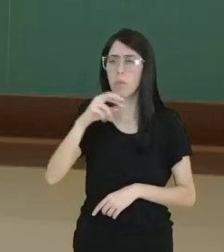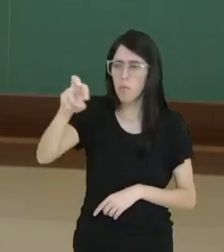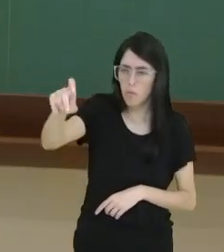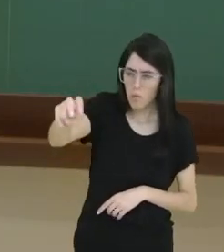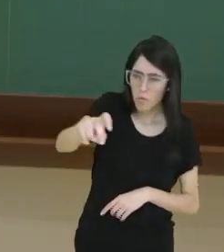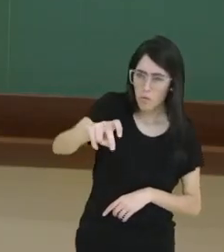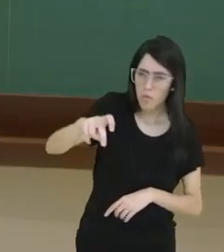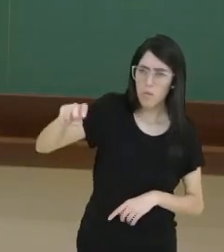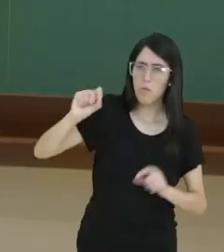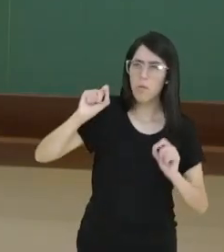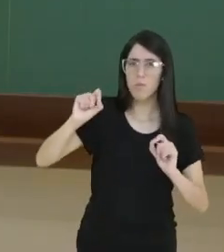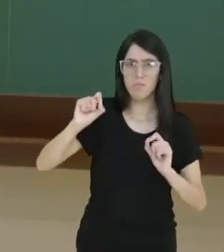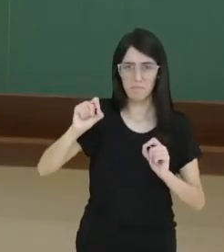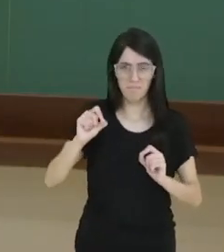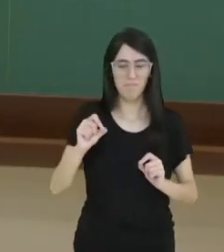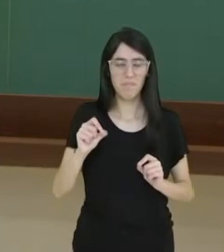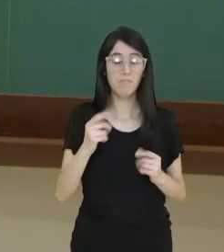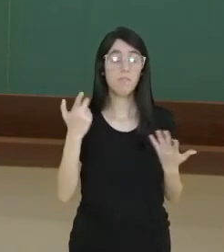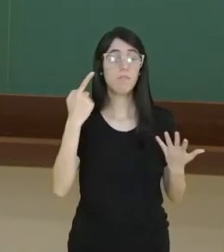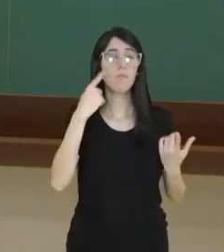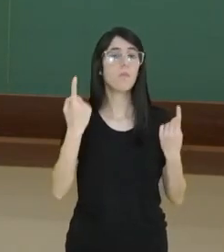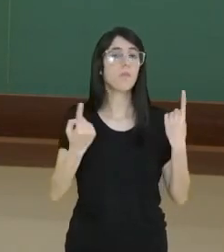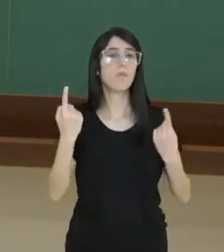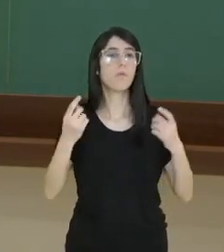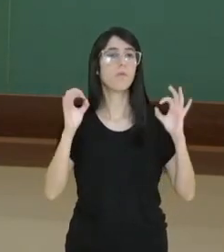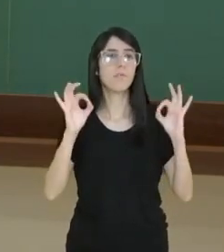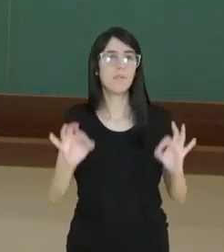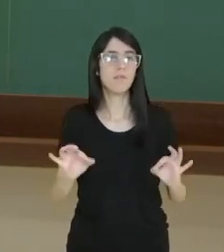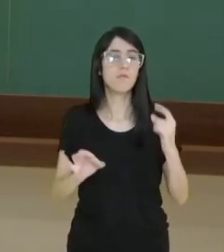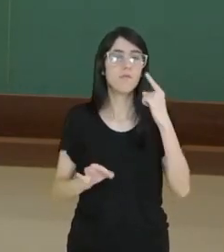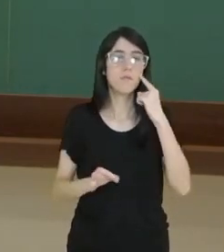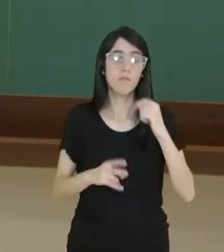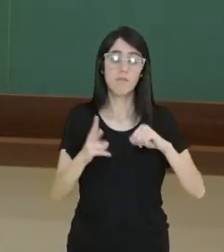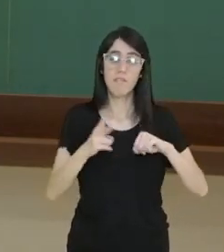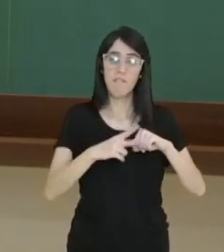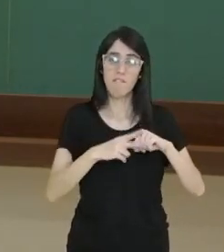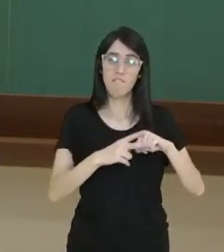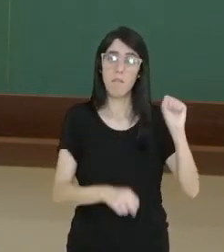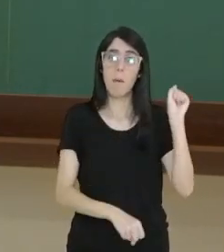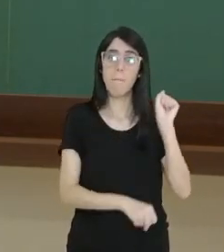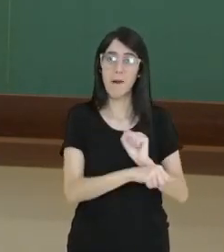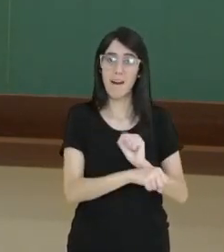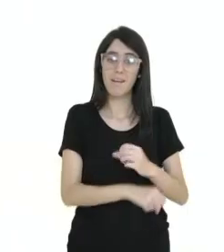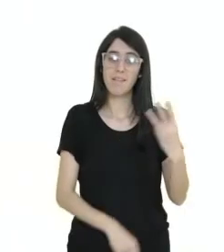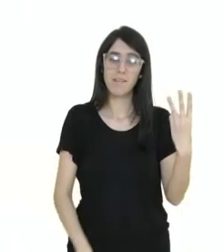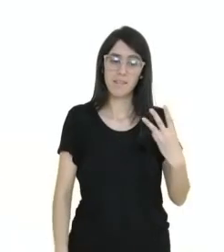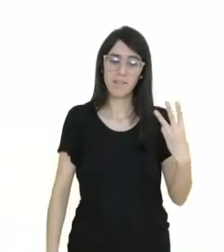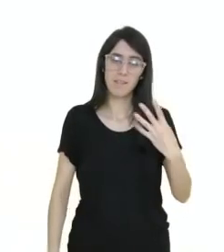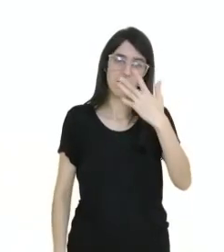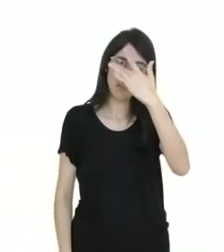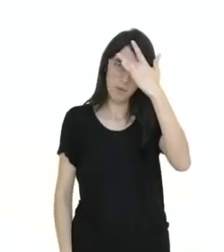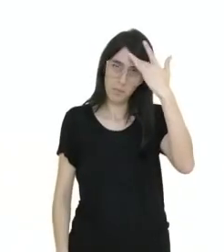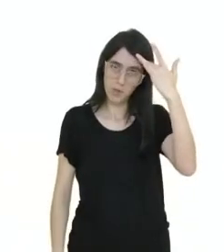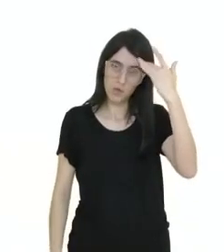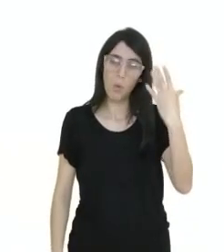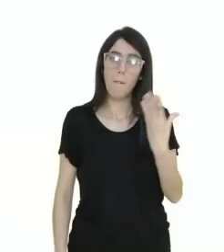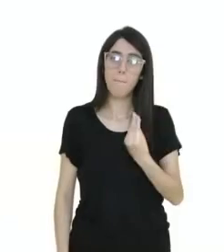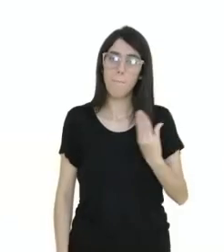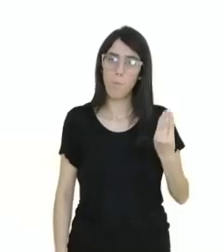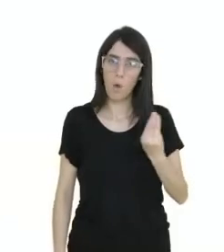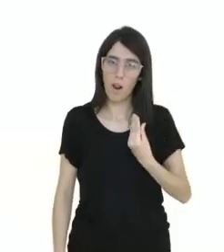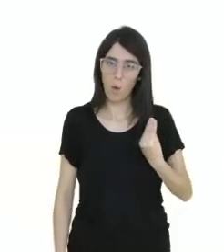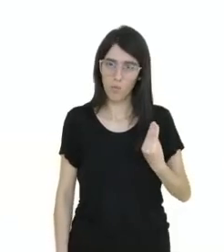está correto, né? Então, analisando o verbo parar, ele está na terceira pessoa do plural?